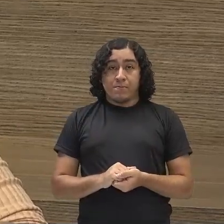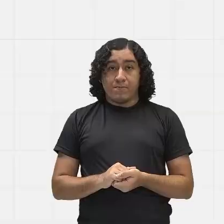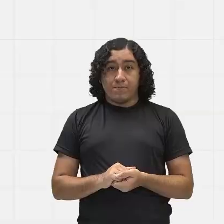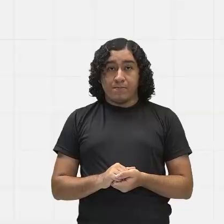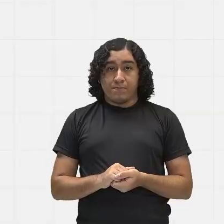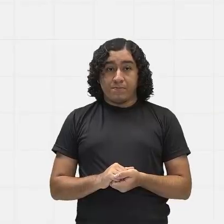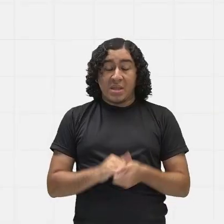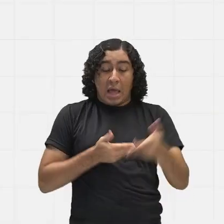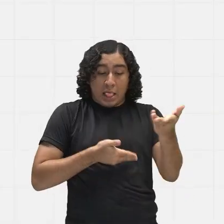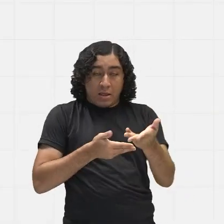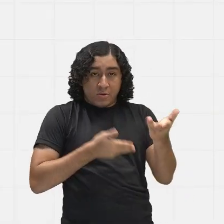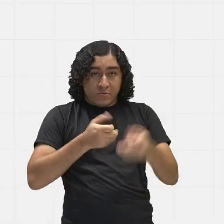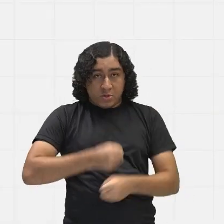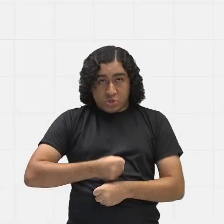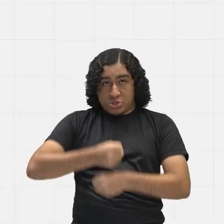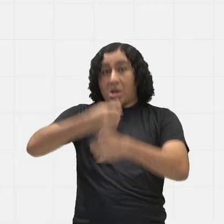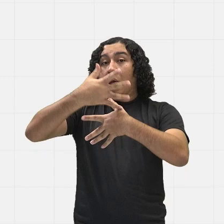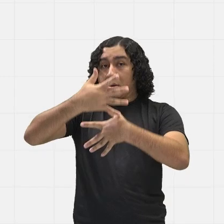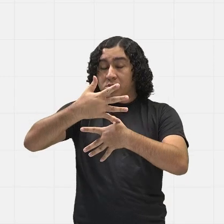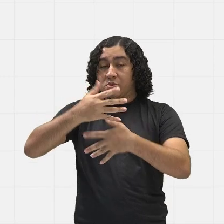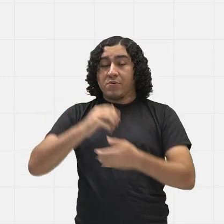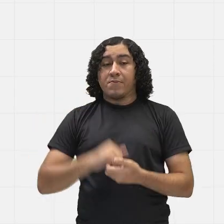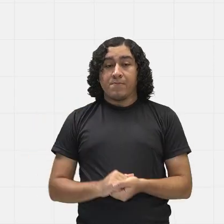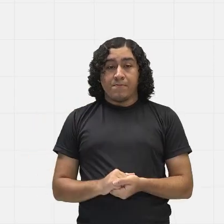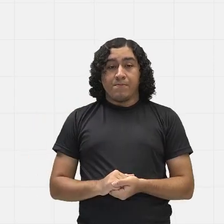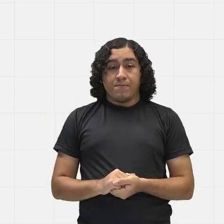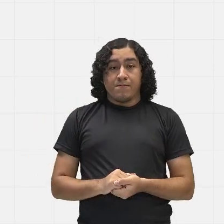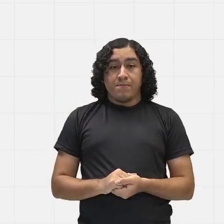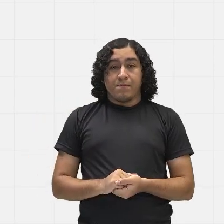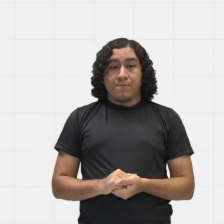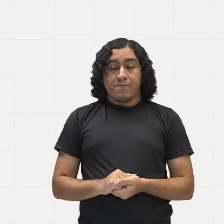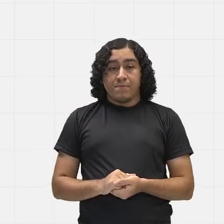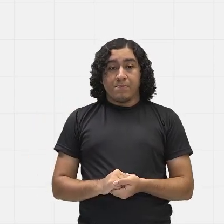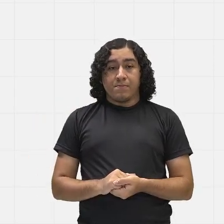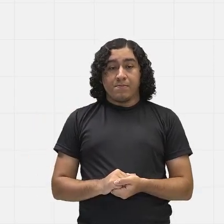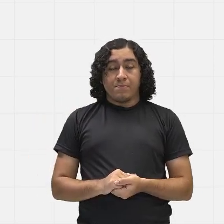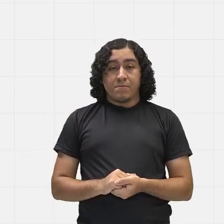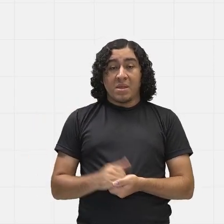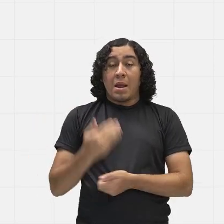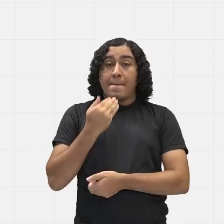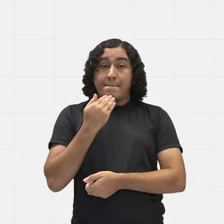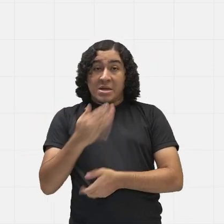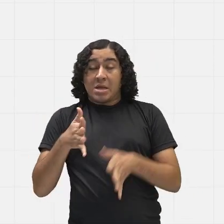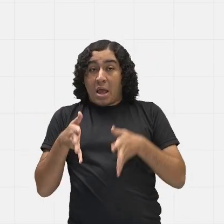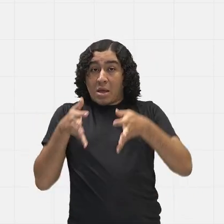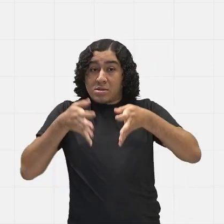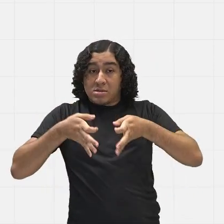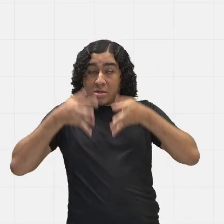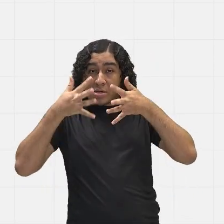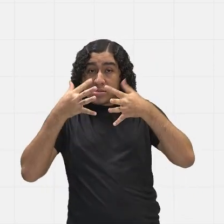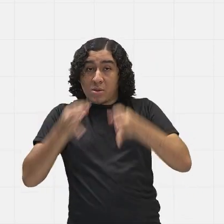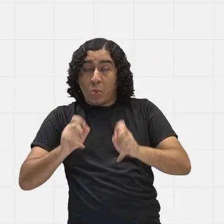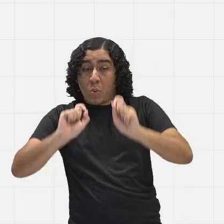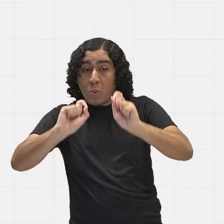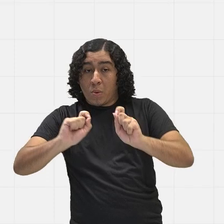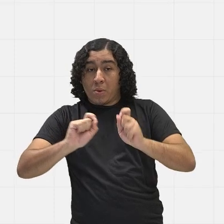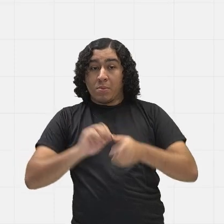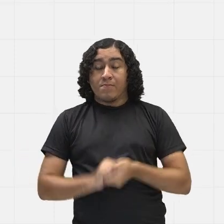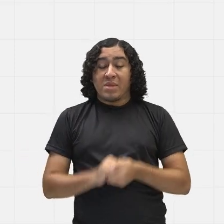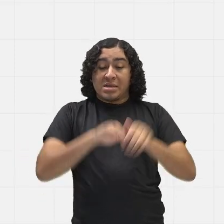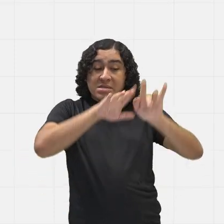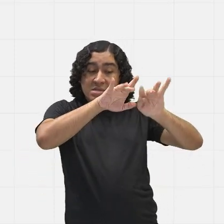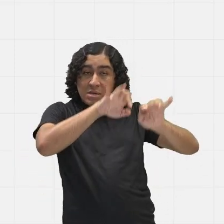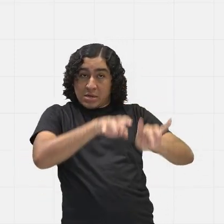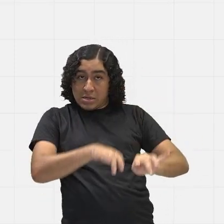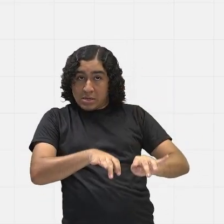interatividade pelo chat. Falamos ainda agora, né? Mas aí a gente pede atenção quanto à escrita, tá bom? A gente pede que